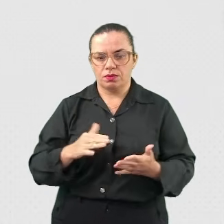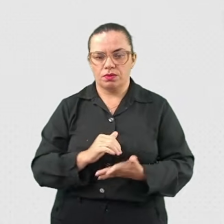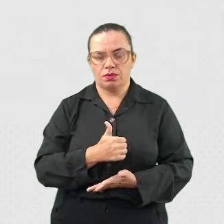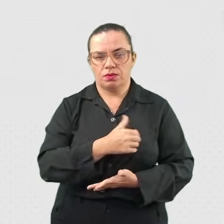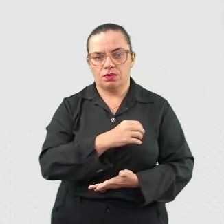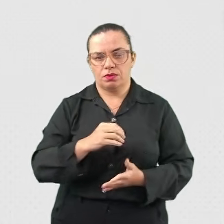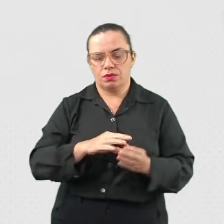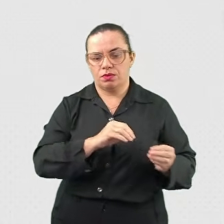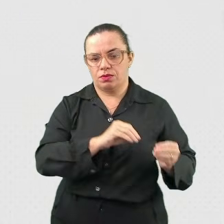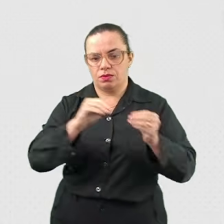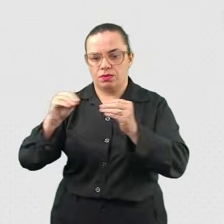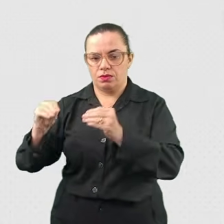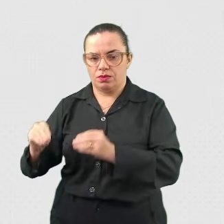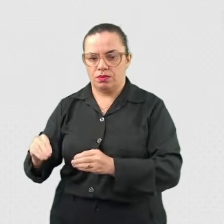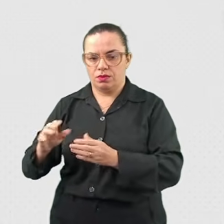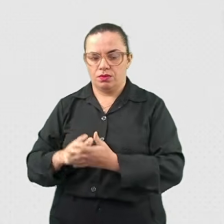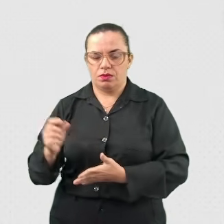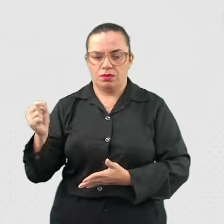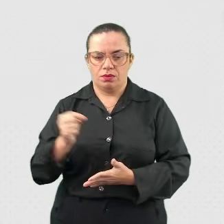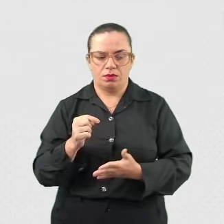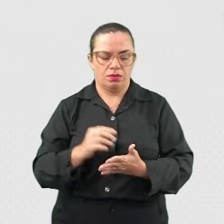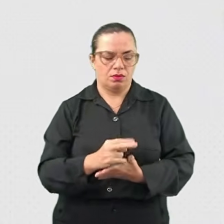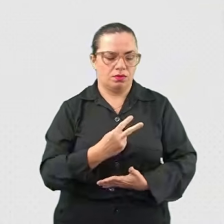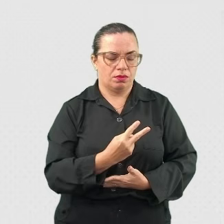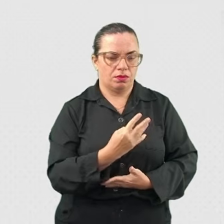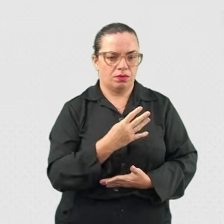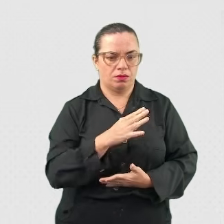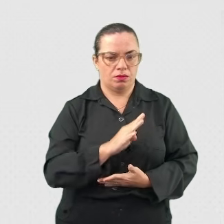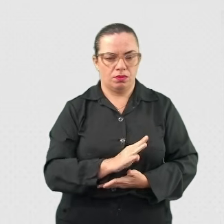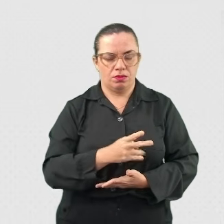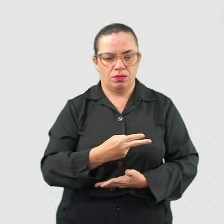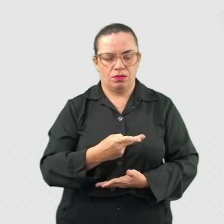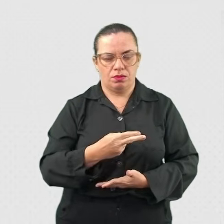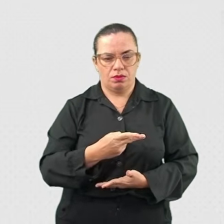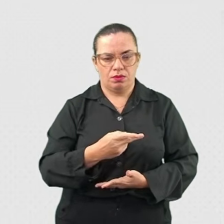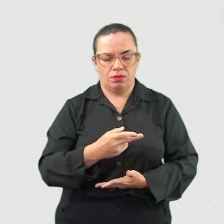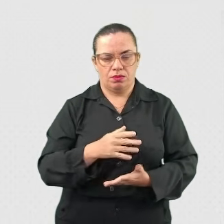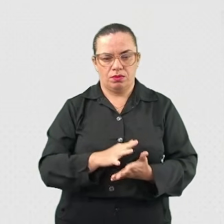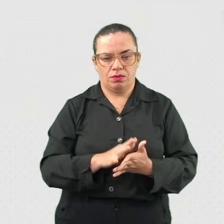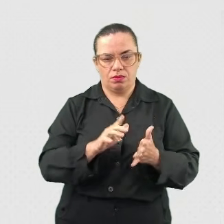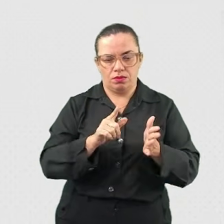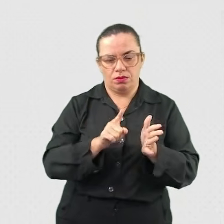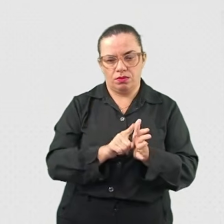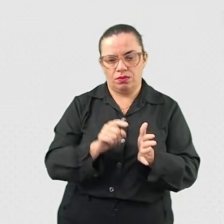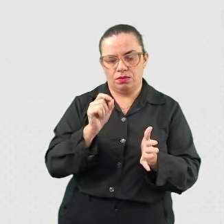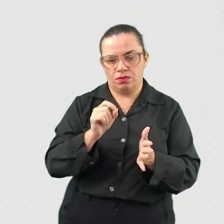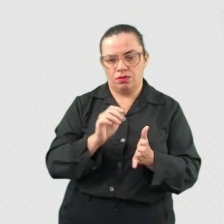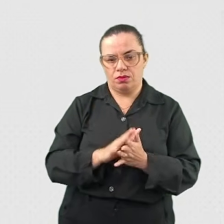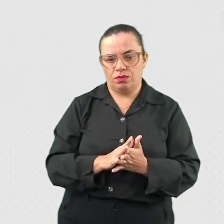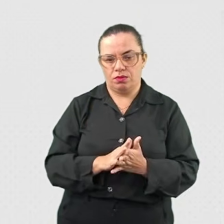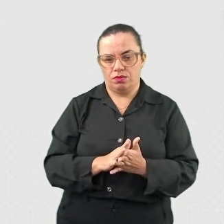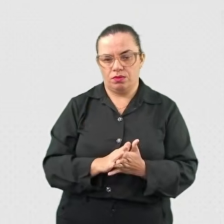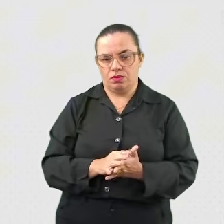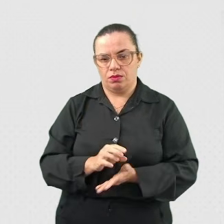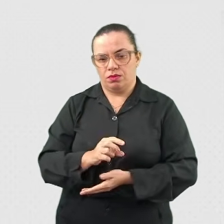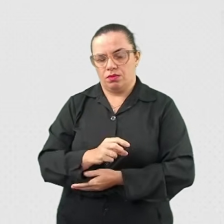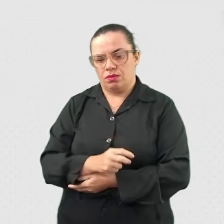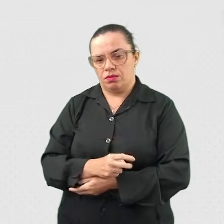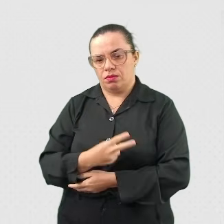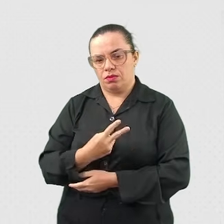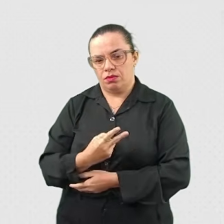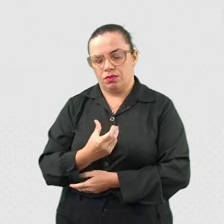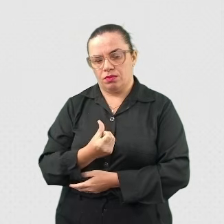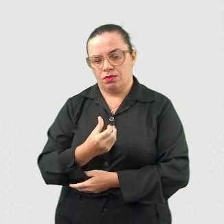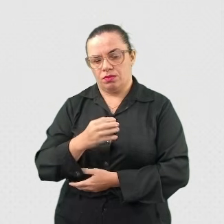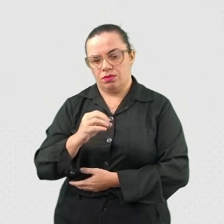segundo membro, nós temos 2 beta igual. Você sabe que ele vem subtraindo, né? Então, do outro lado vai ficar 260